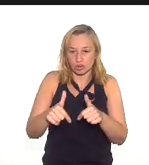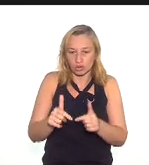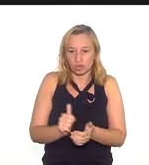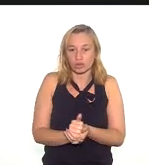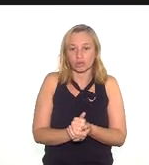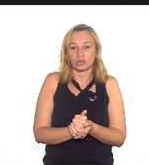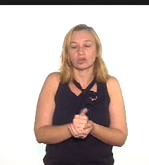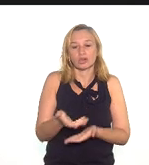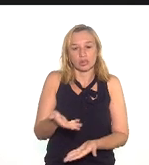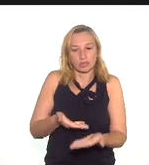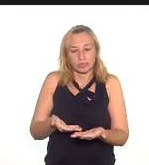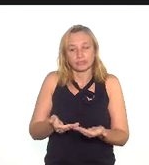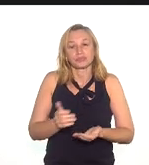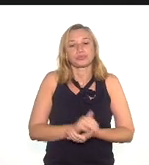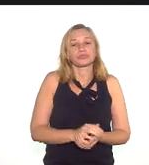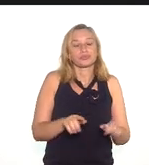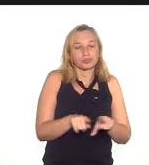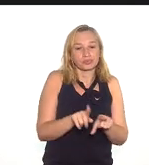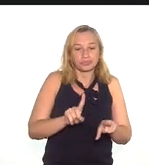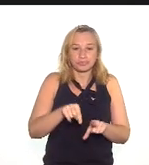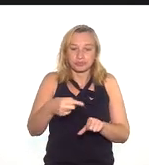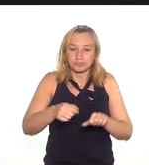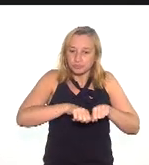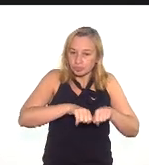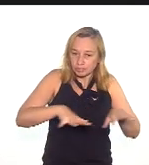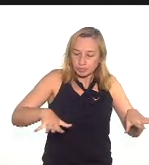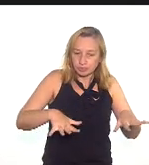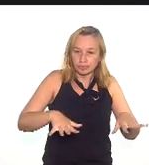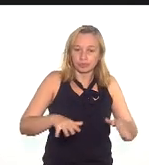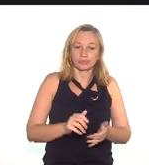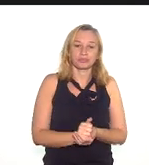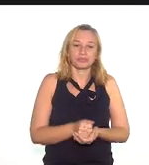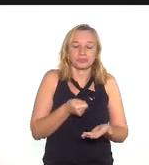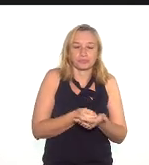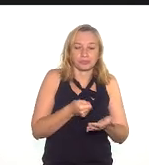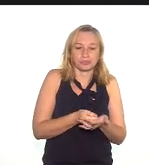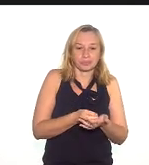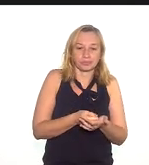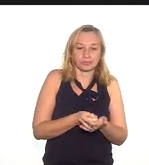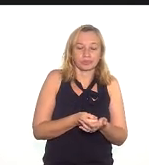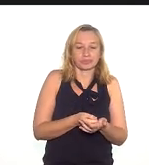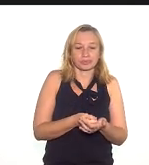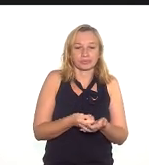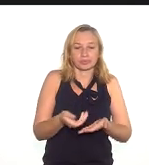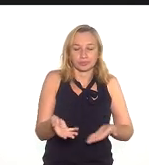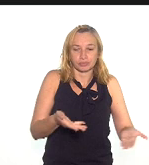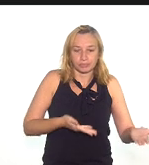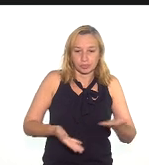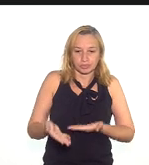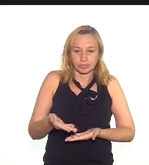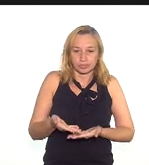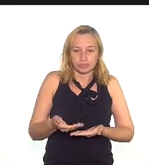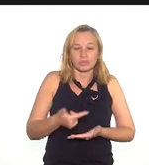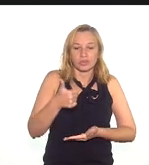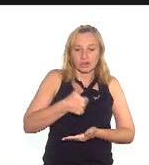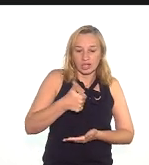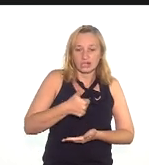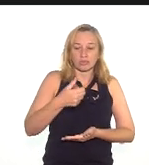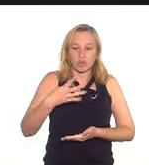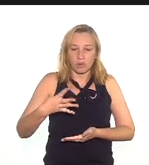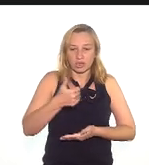de partilha, e depois ampliada a participação obrigatória de empresas fornecedoras na 14ª,